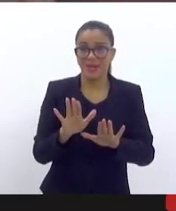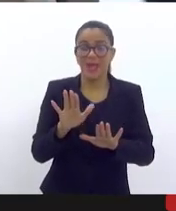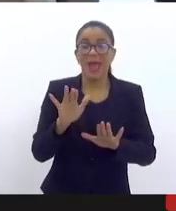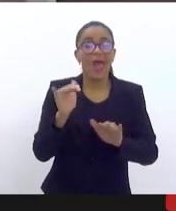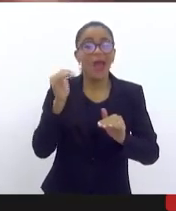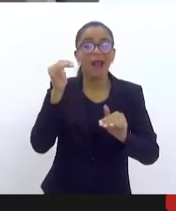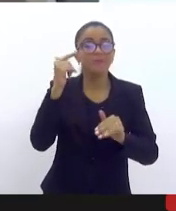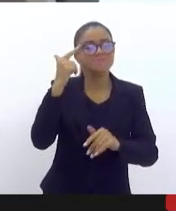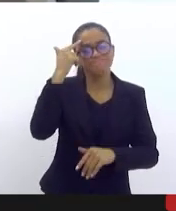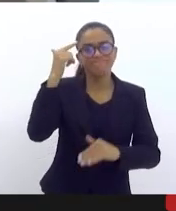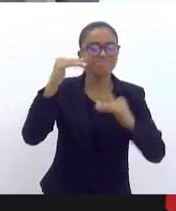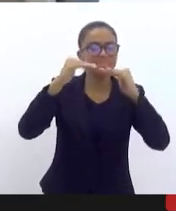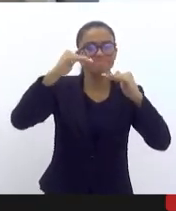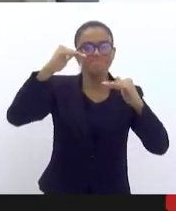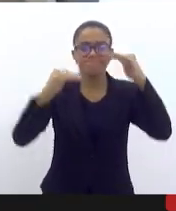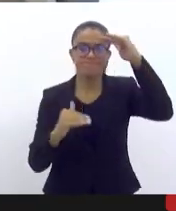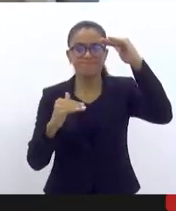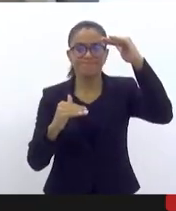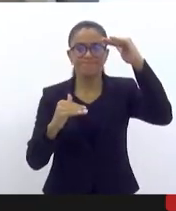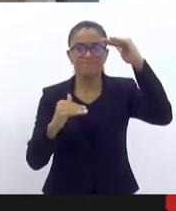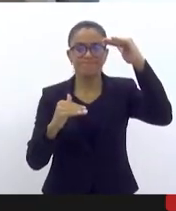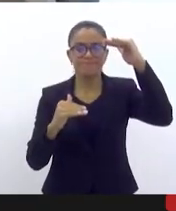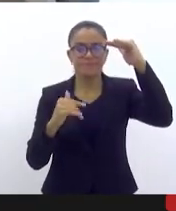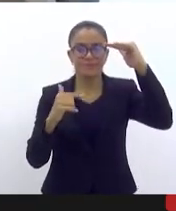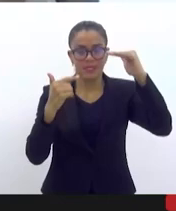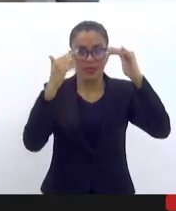desorganiza o sistema regulador